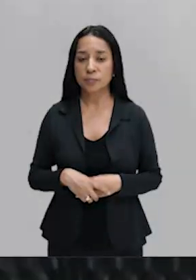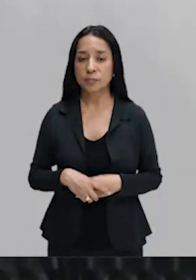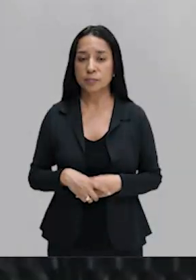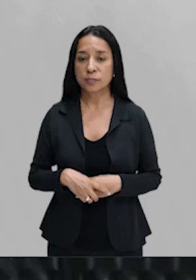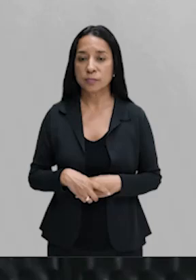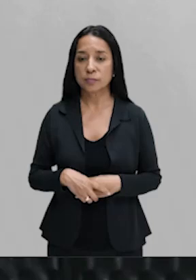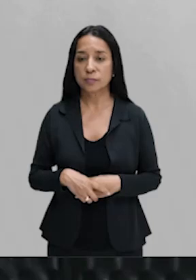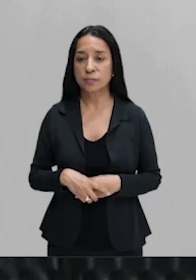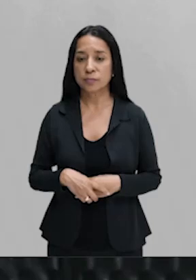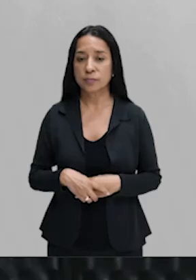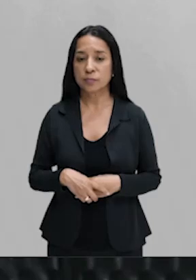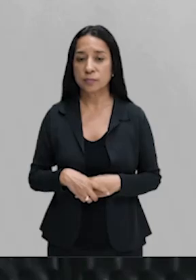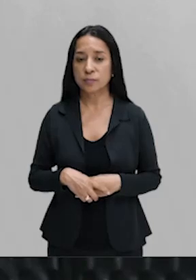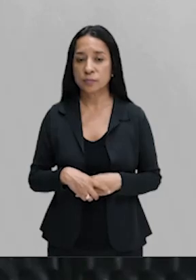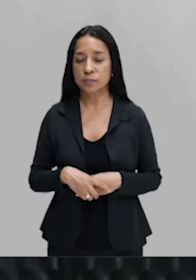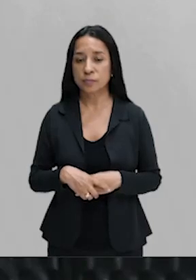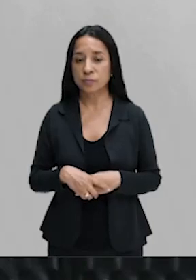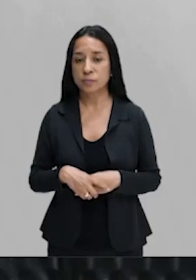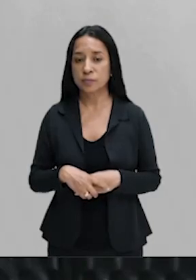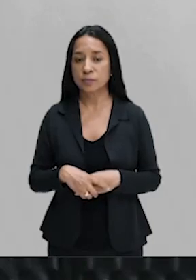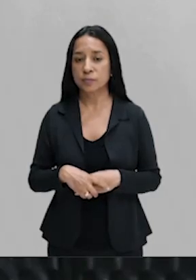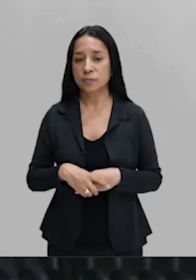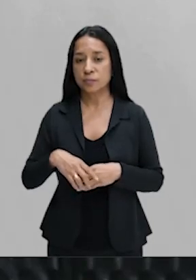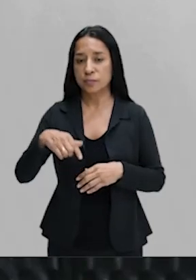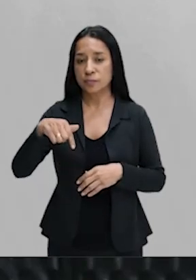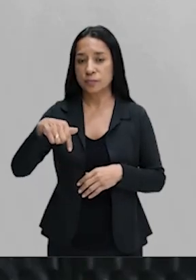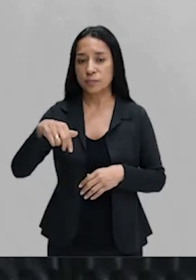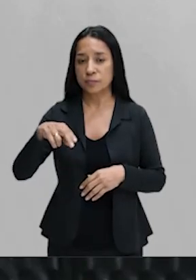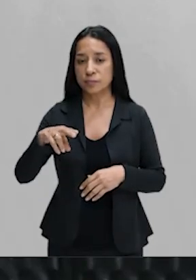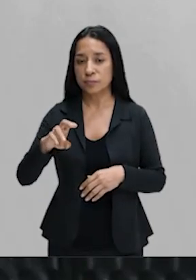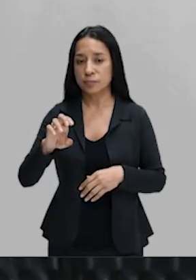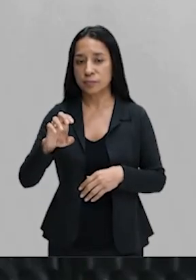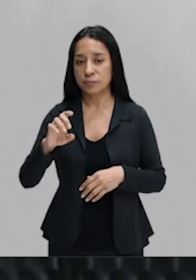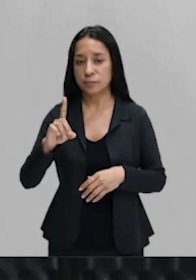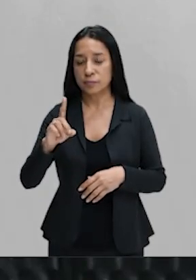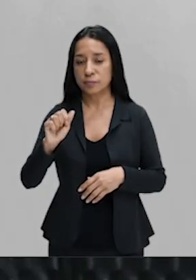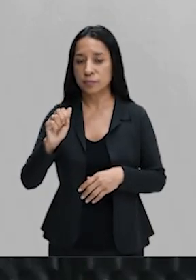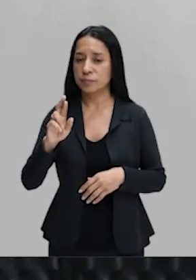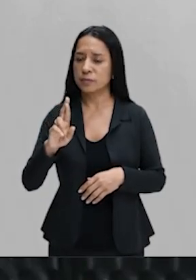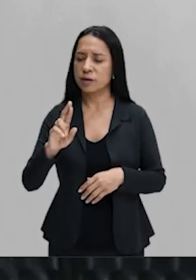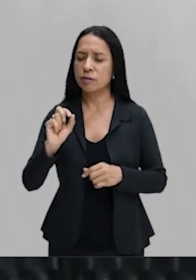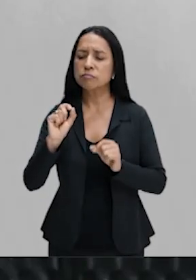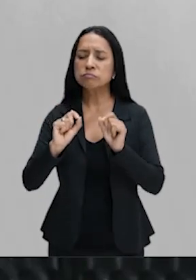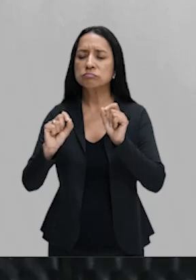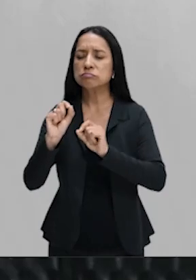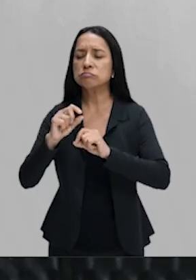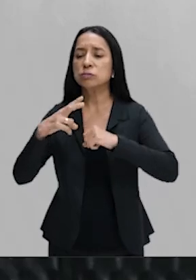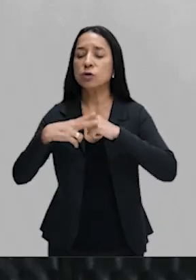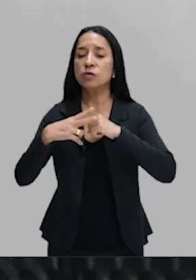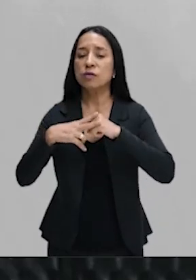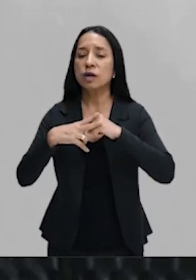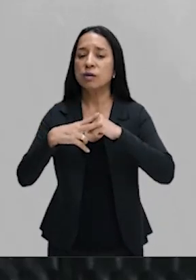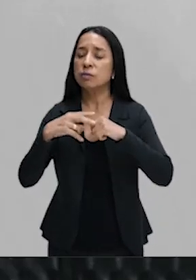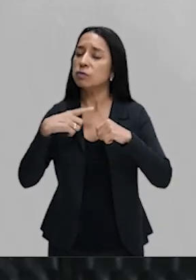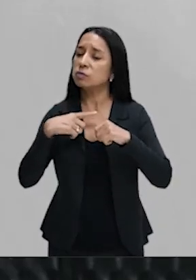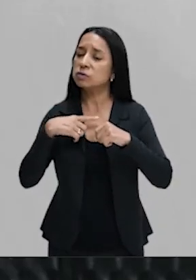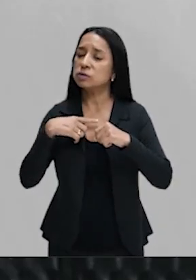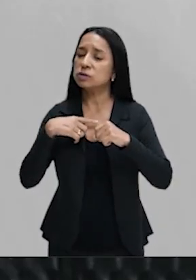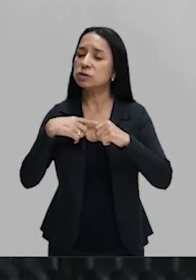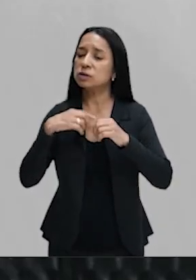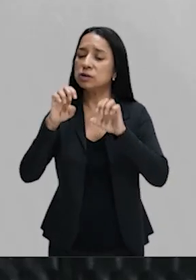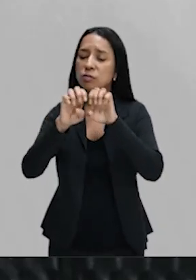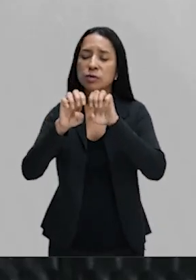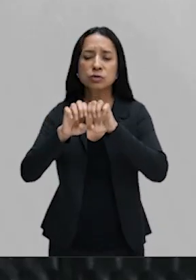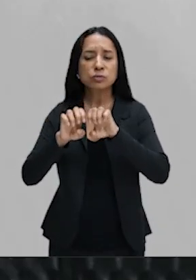Quedar. Quedar. Poxa, quedar, que verbo seria esse? É um verbo que tem uma estrutura totalmente difícil